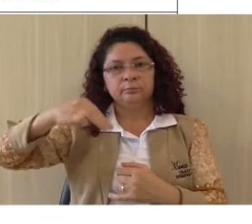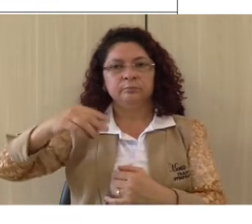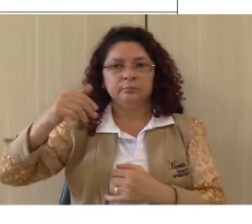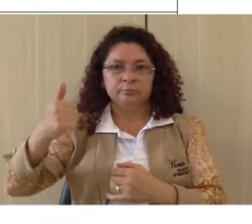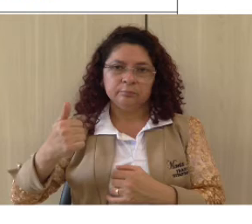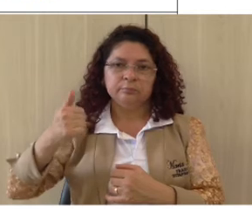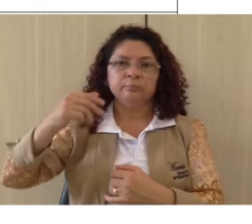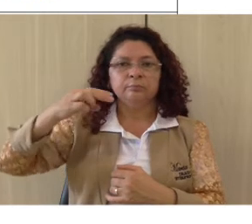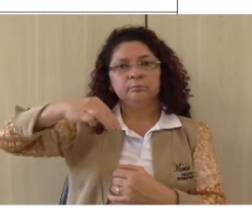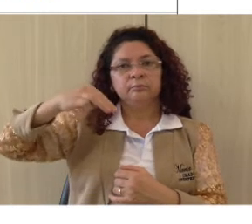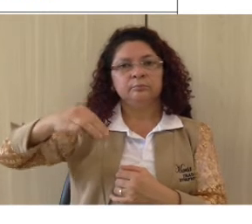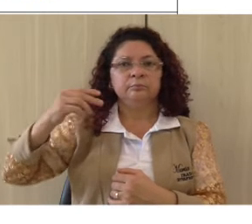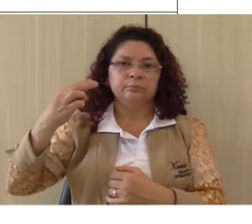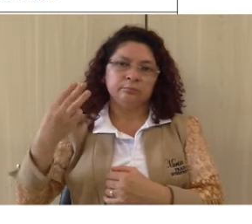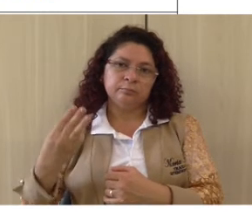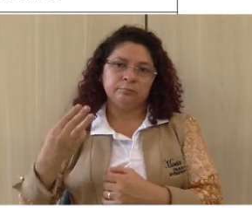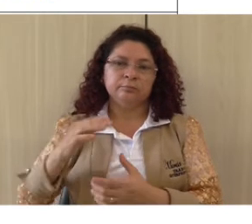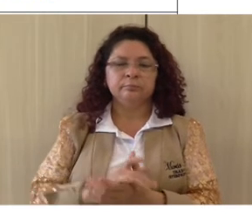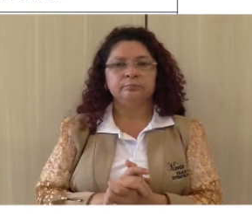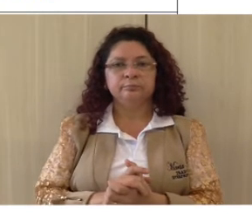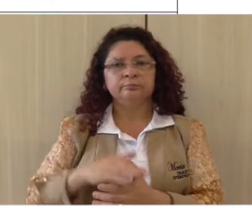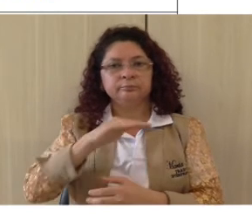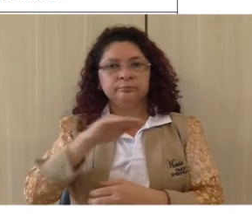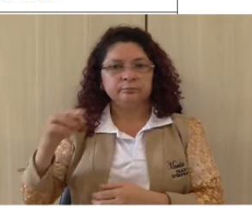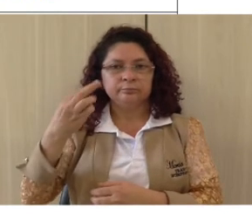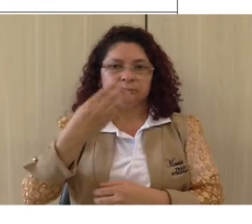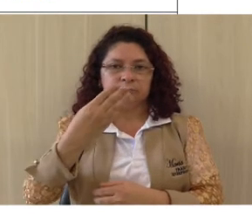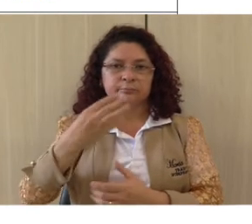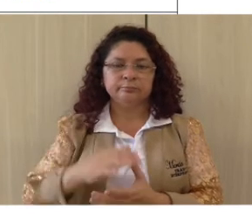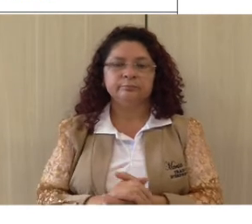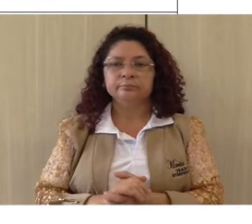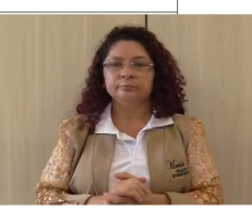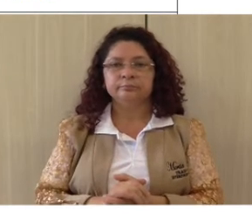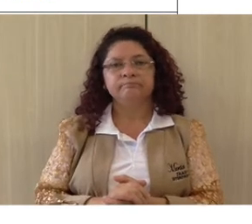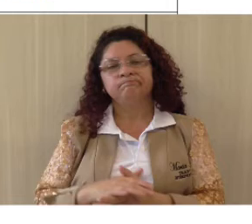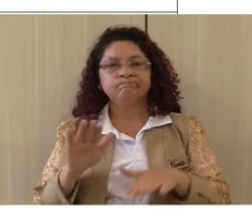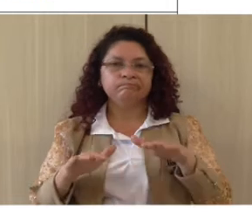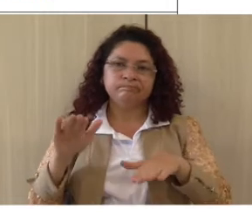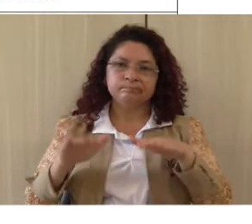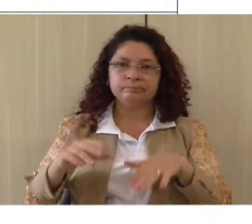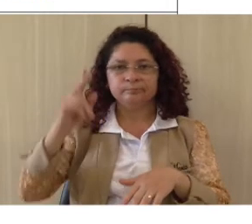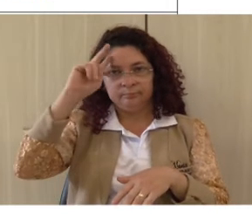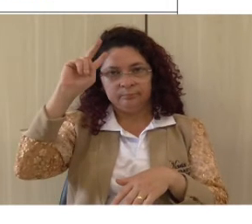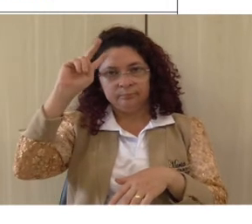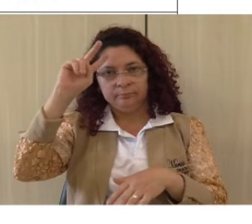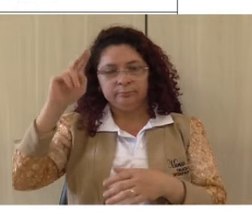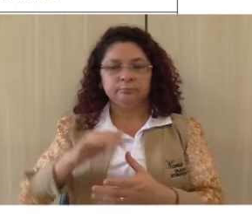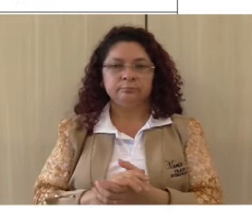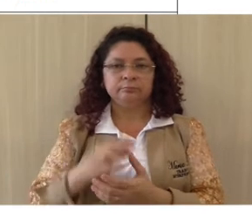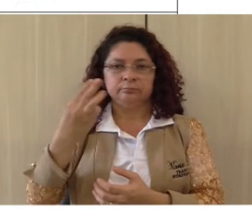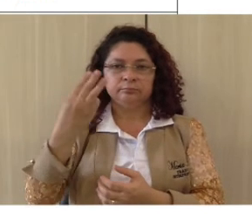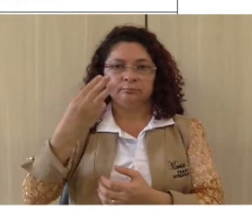mais MM2 mais MM3 dividido por 3. Média de história.